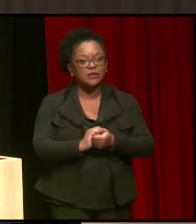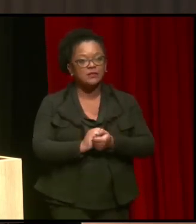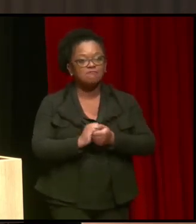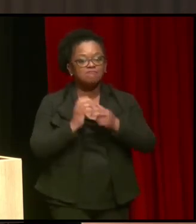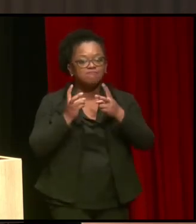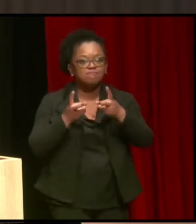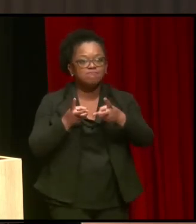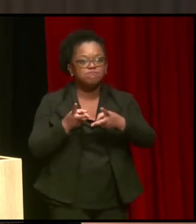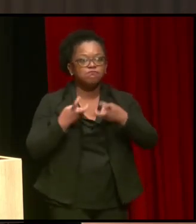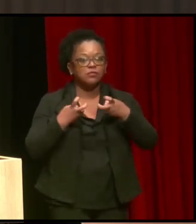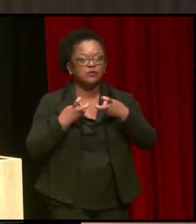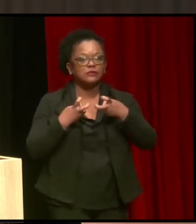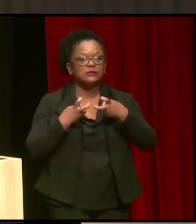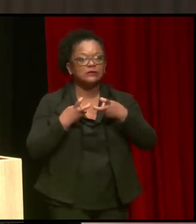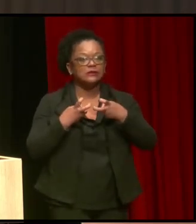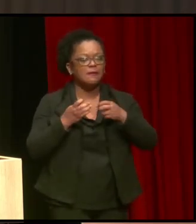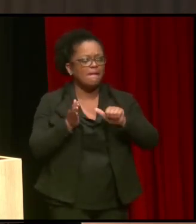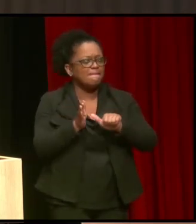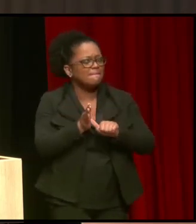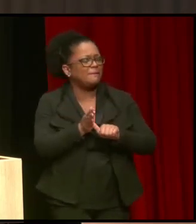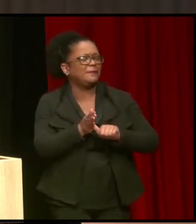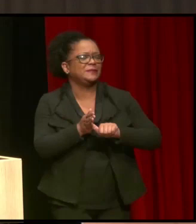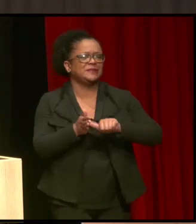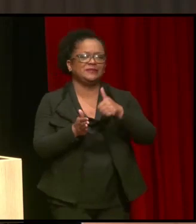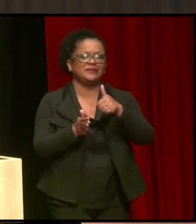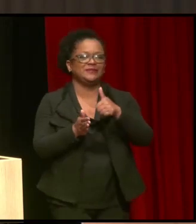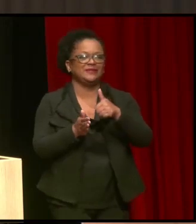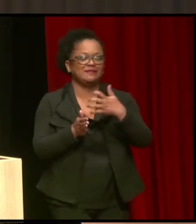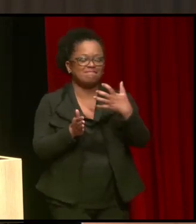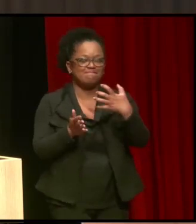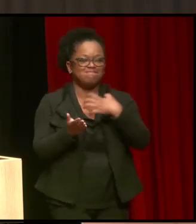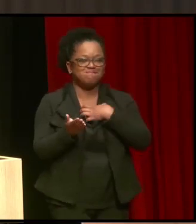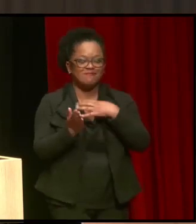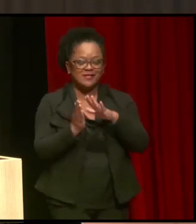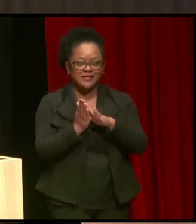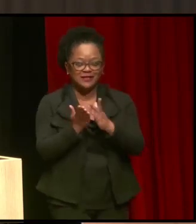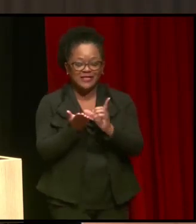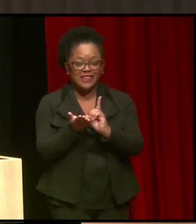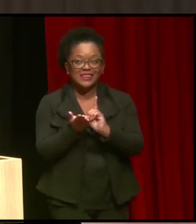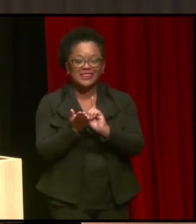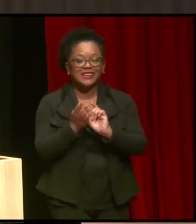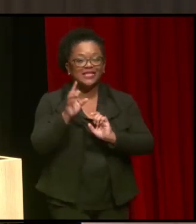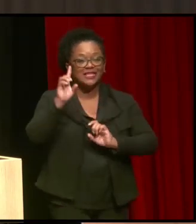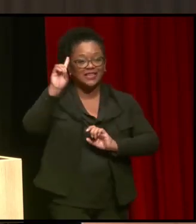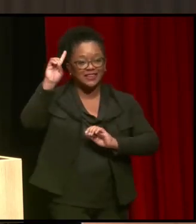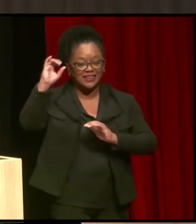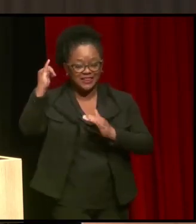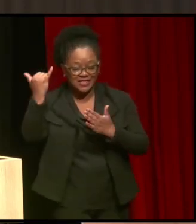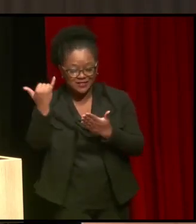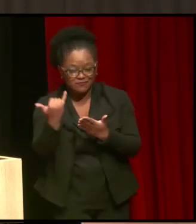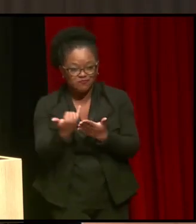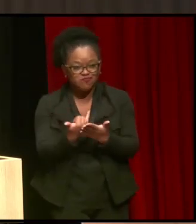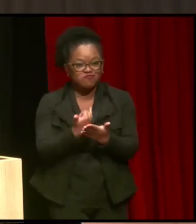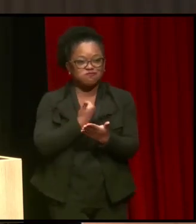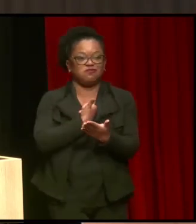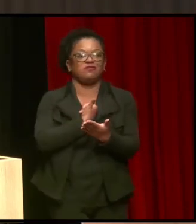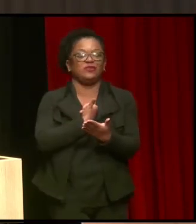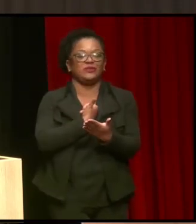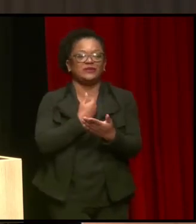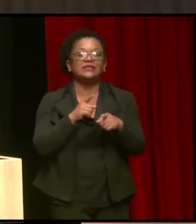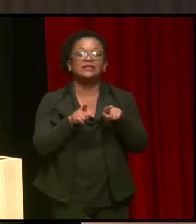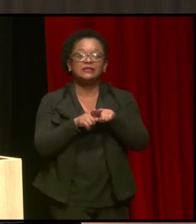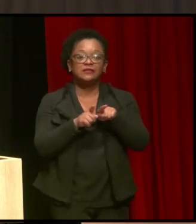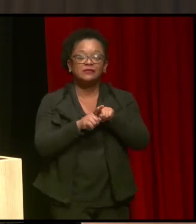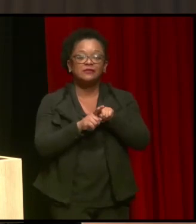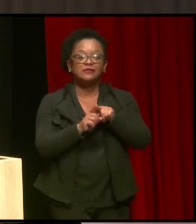ver coisas que ele nunca tinha visto na vida. E Deus mudou a vida dele, mudou até a perspectiva de